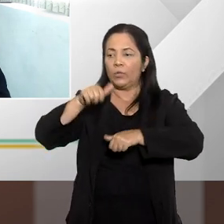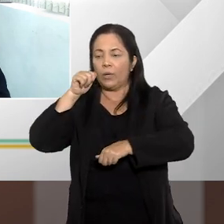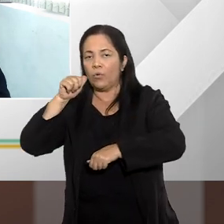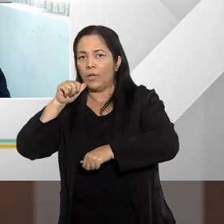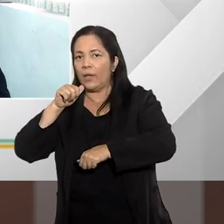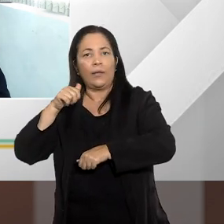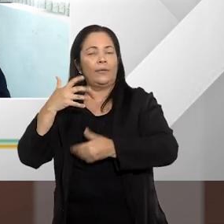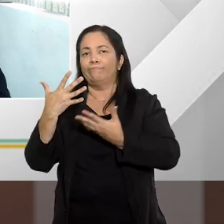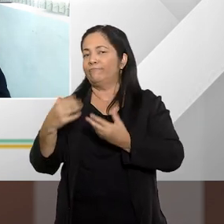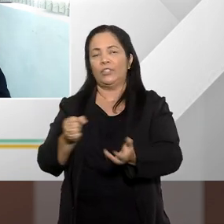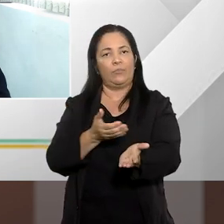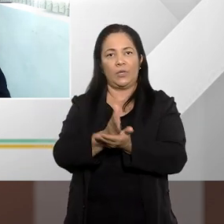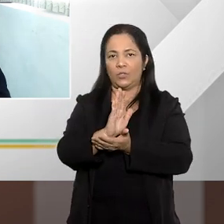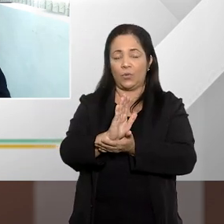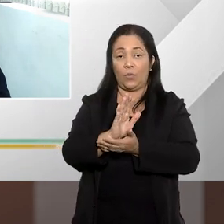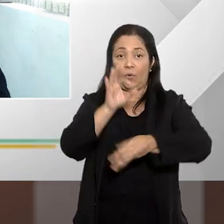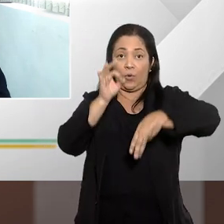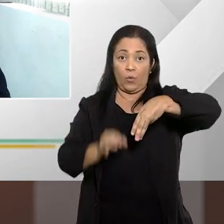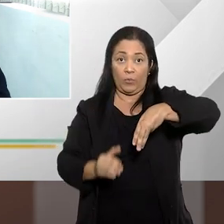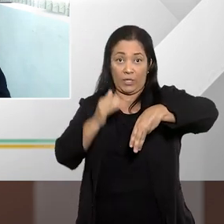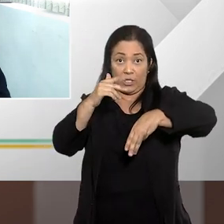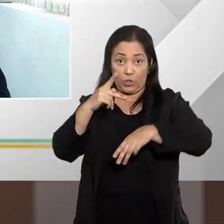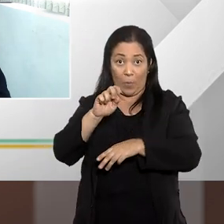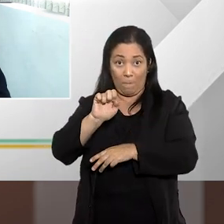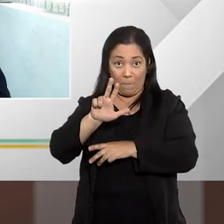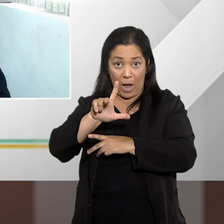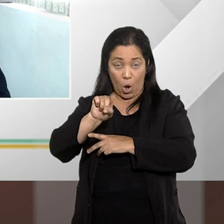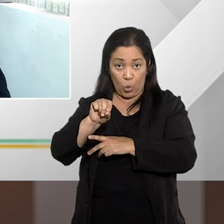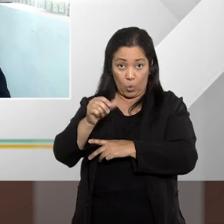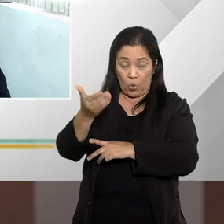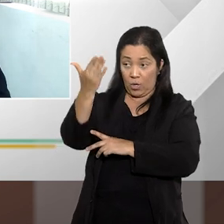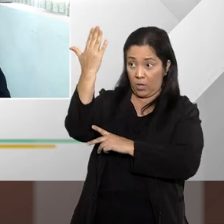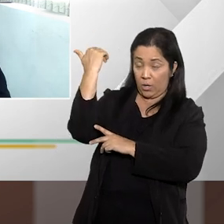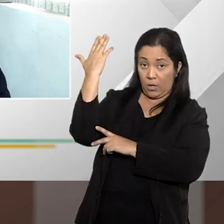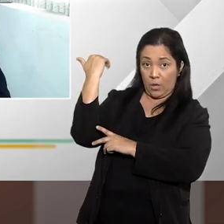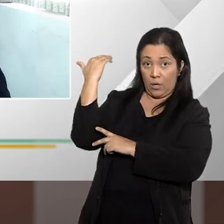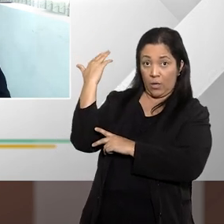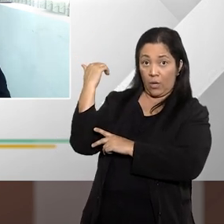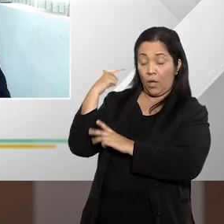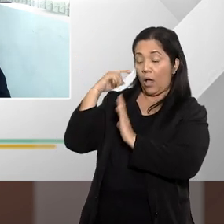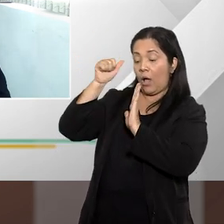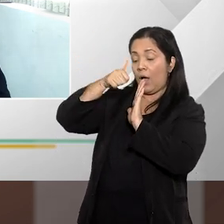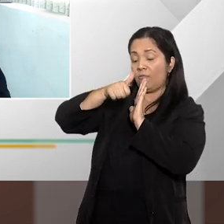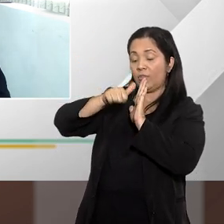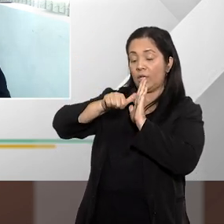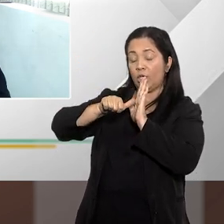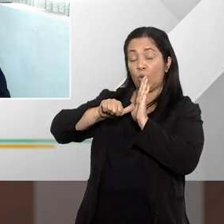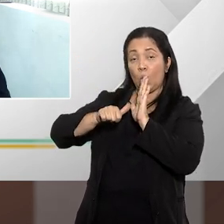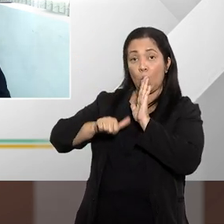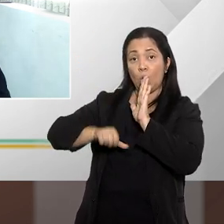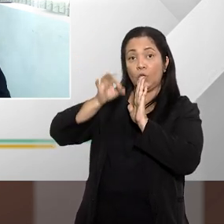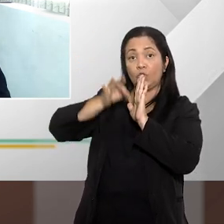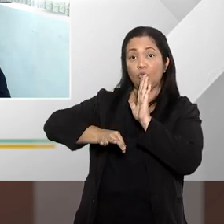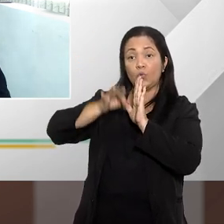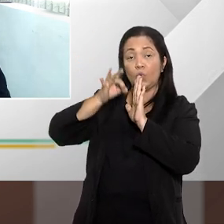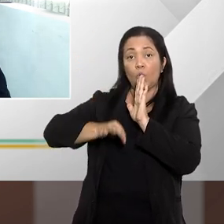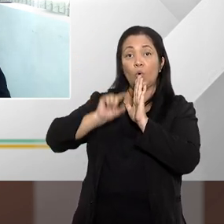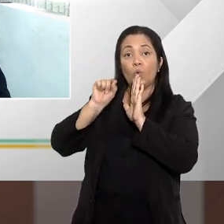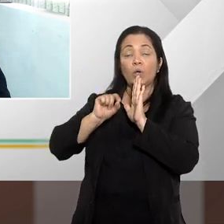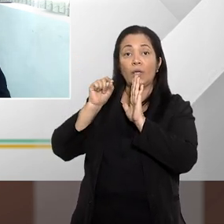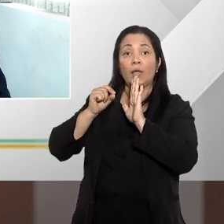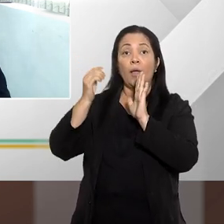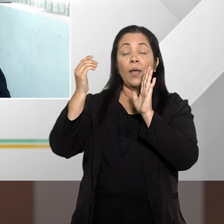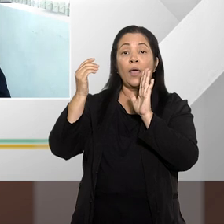Tarso Sanseverino, que na época, ao proferir a decisão de conceder o pedido, citou o precedente de relatoria da ministra Nancy